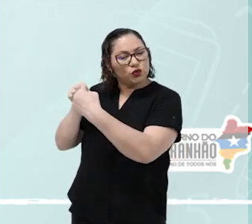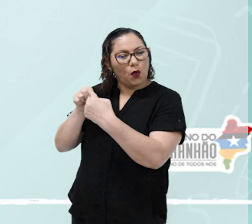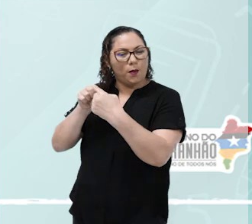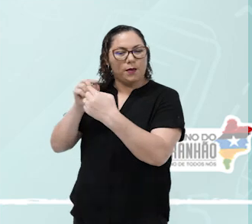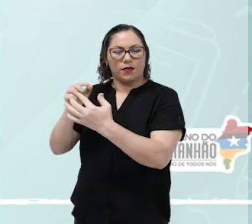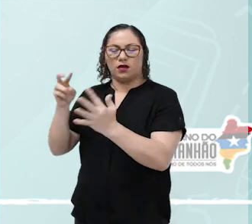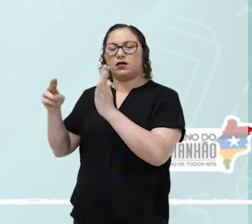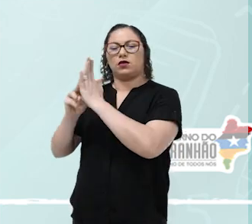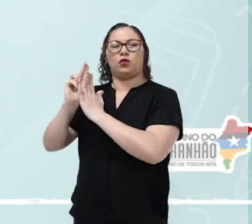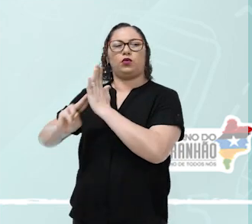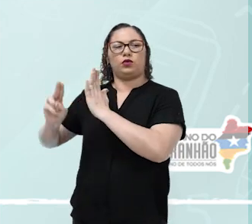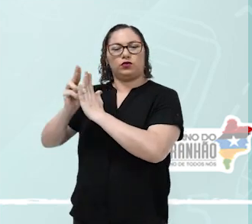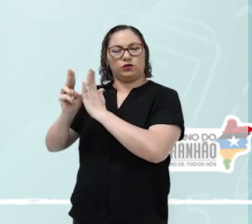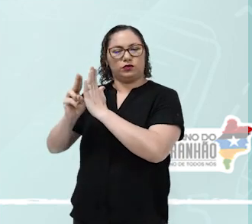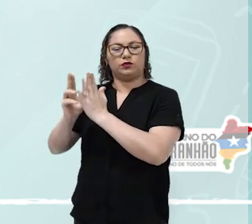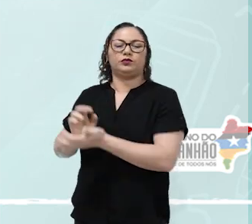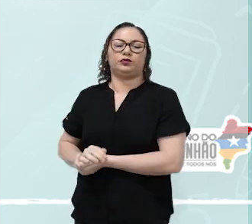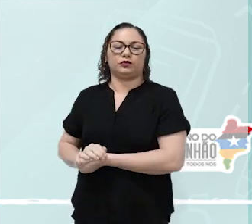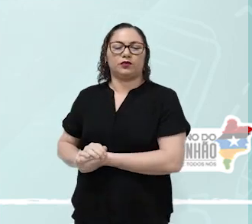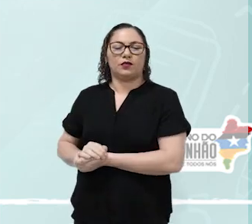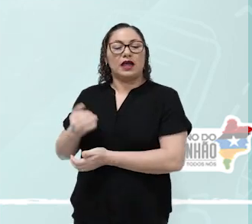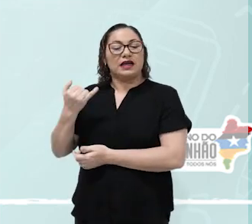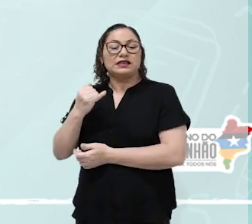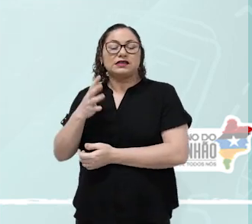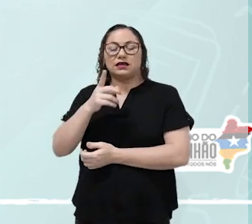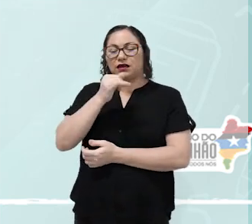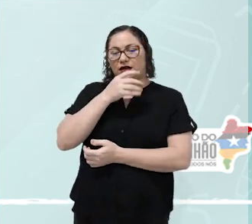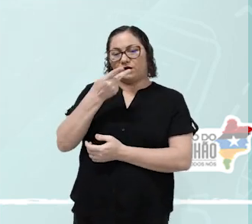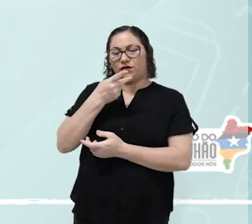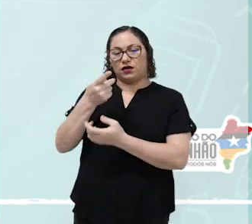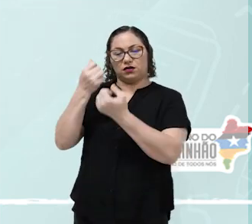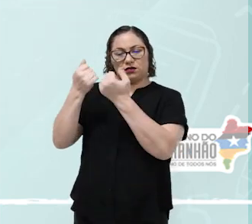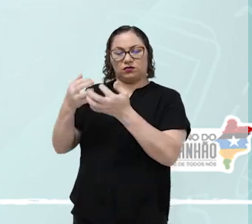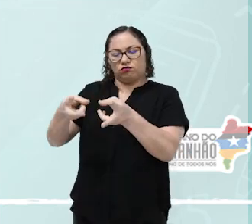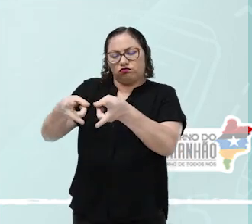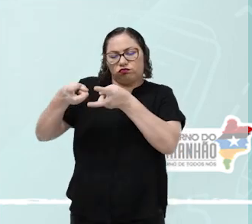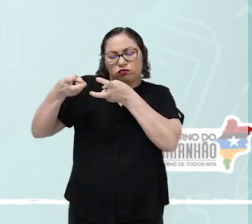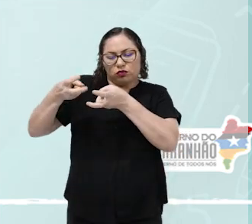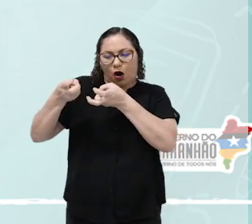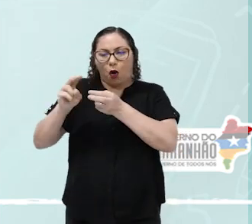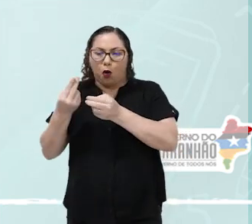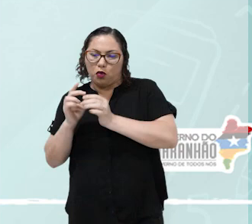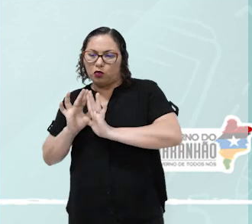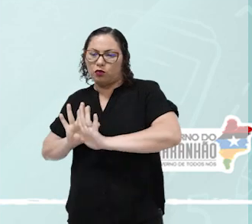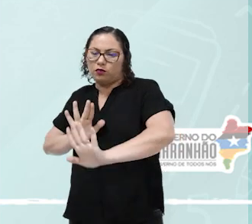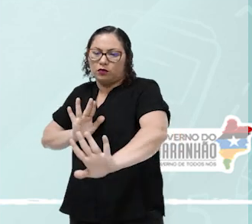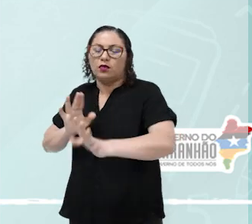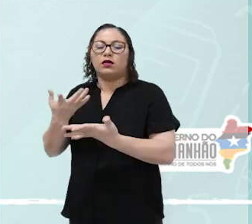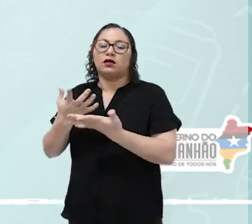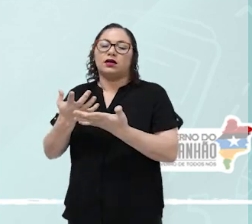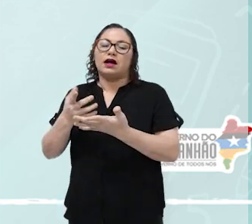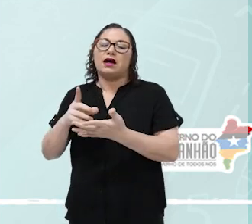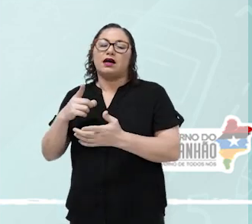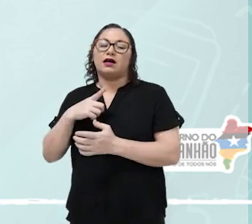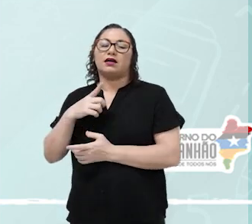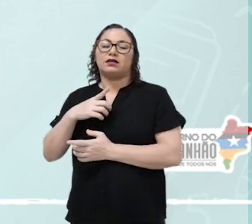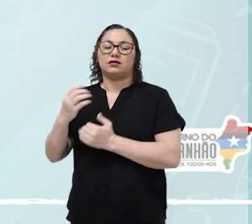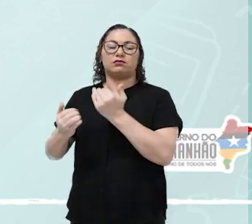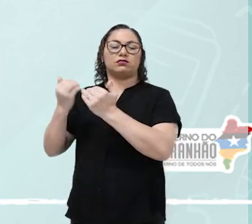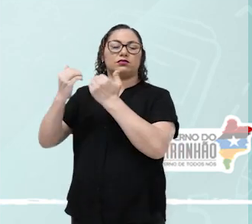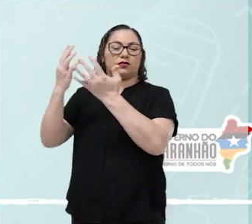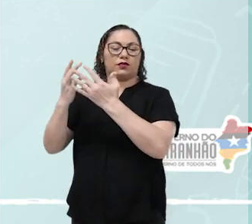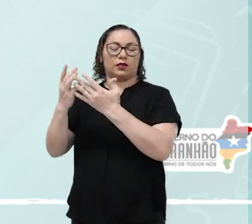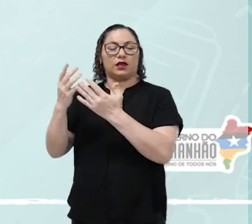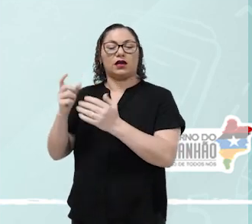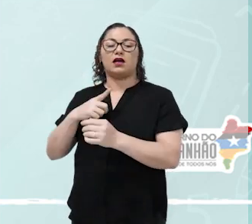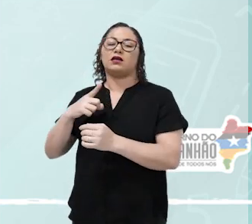A gente viu isso ainda há pouco. Então, se eu estou falando de fatores atrativos e repulsivos do crescimento urbano, eu estou falando do crescimento